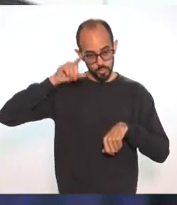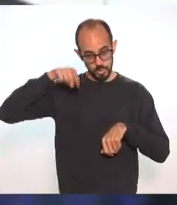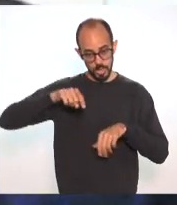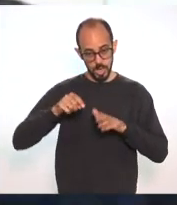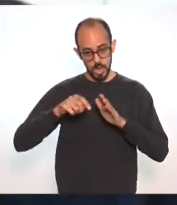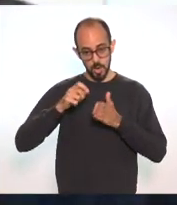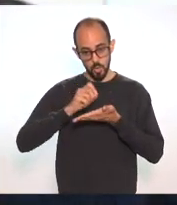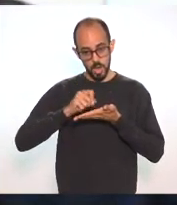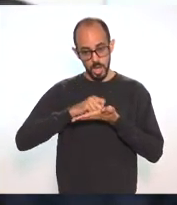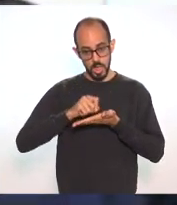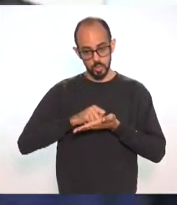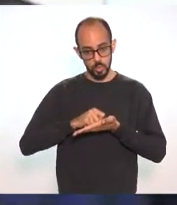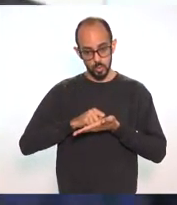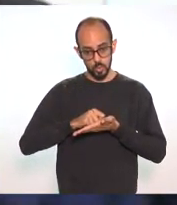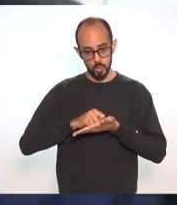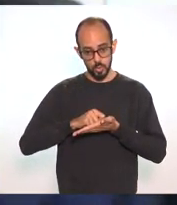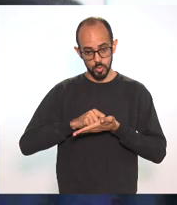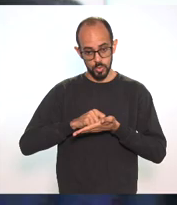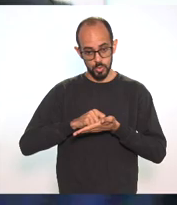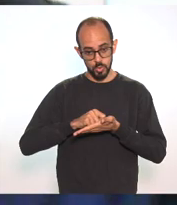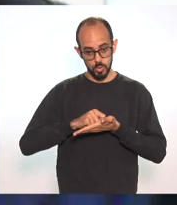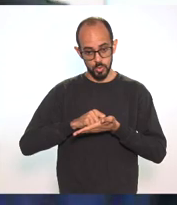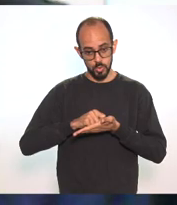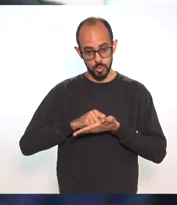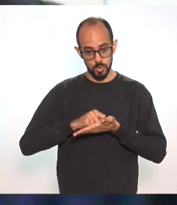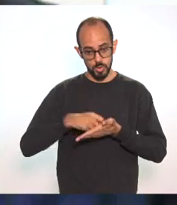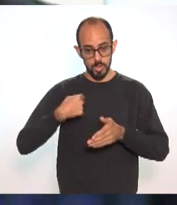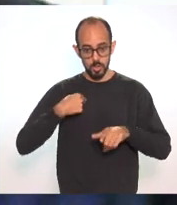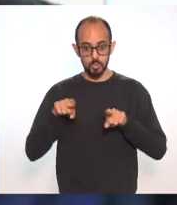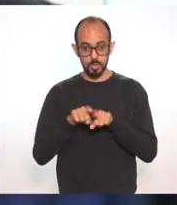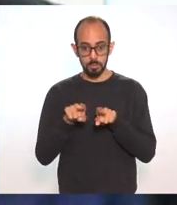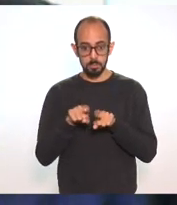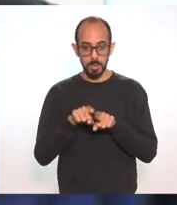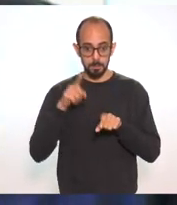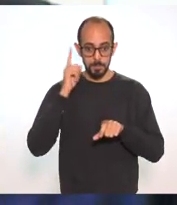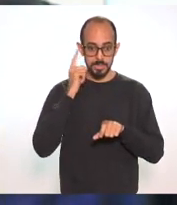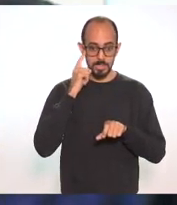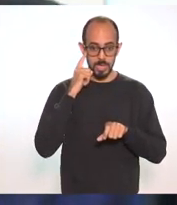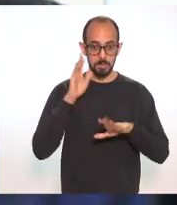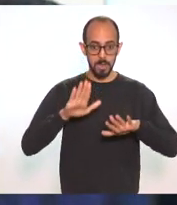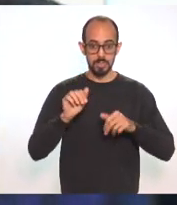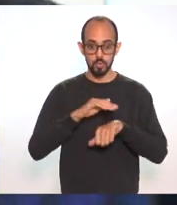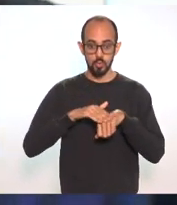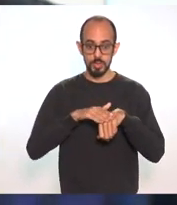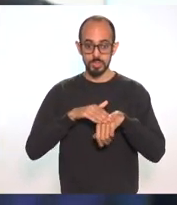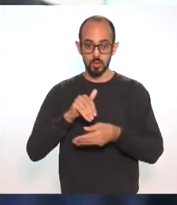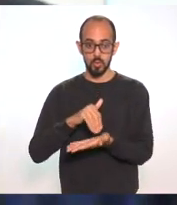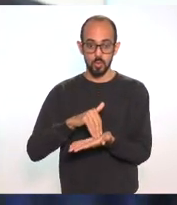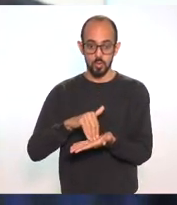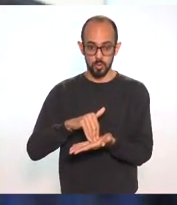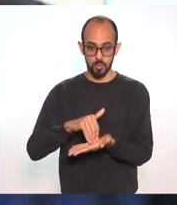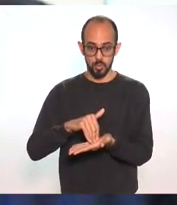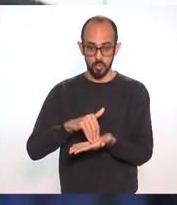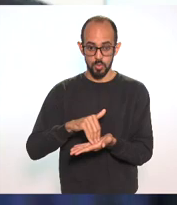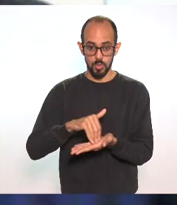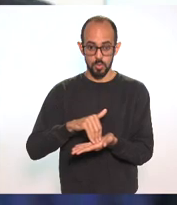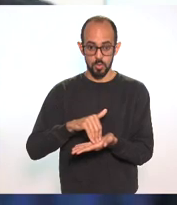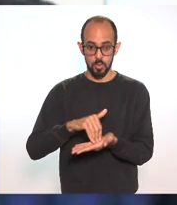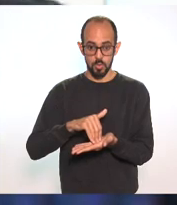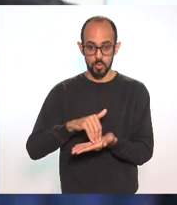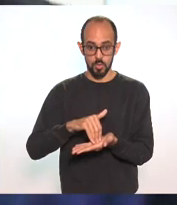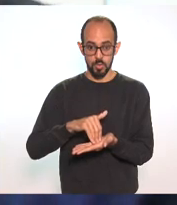favor. O deputado Márcio vai se posicionar, é que eu também pensei sobre isso, mas conversando com o próprio secretário, quem é o braço do Conselho Estadual